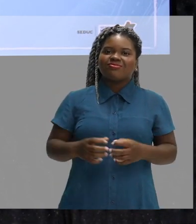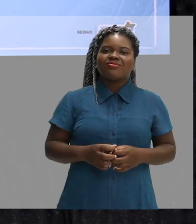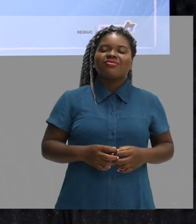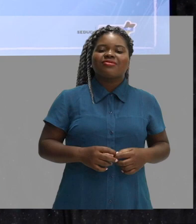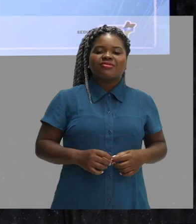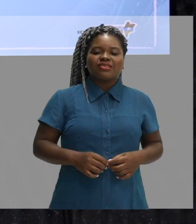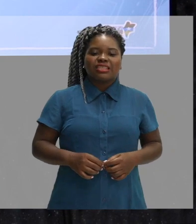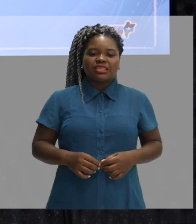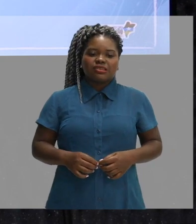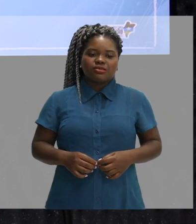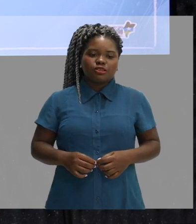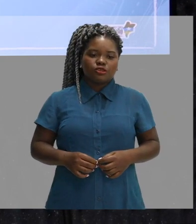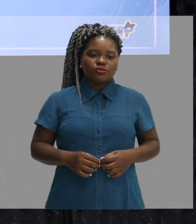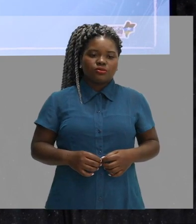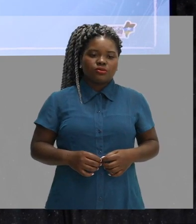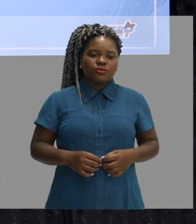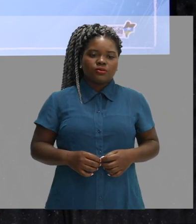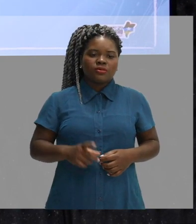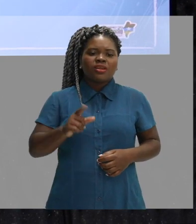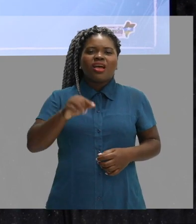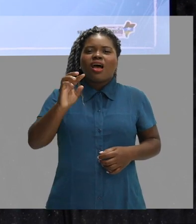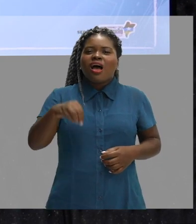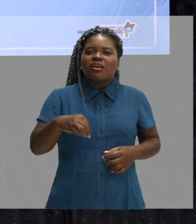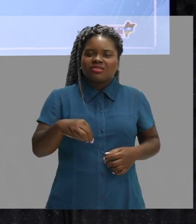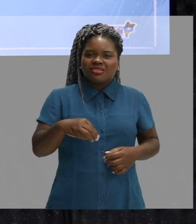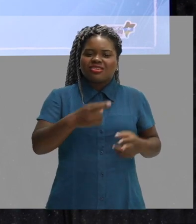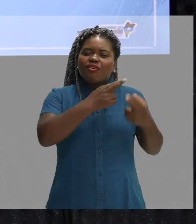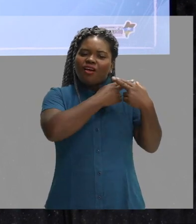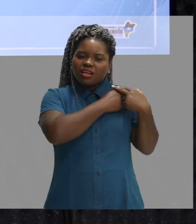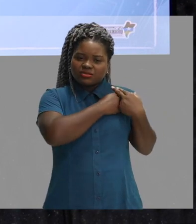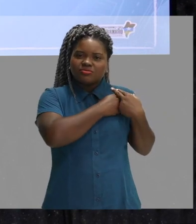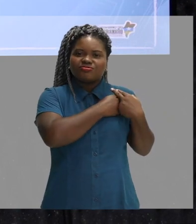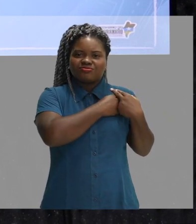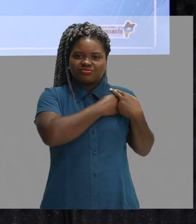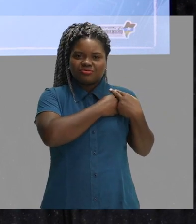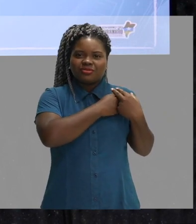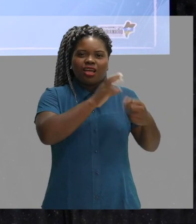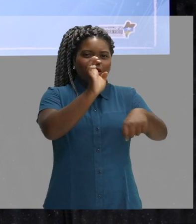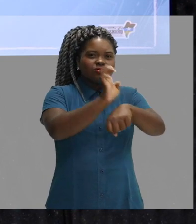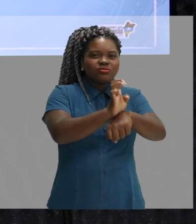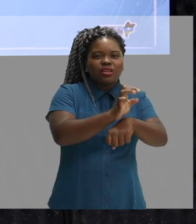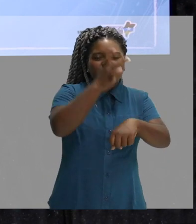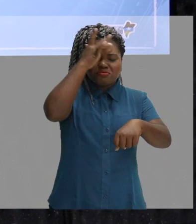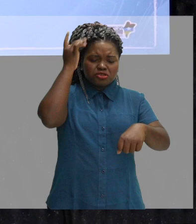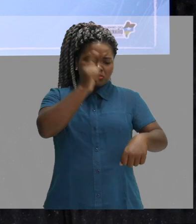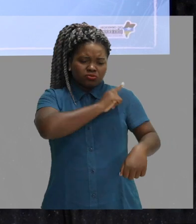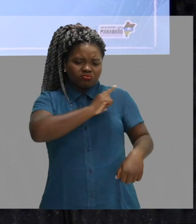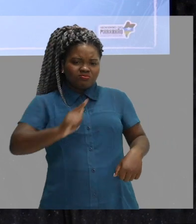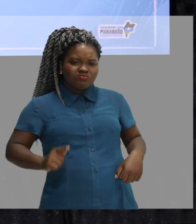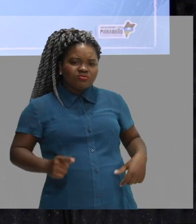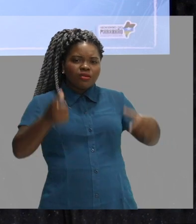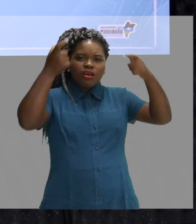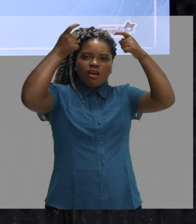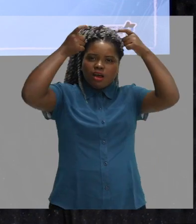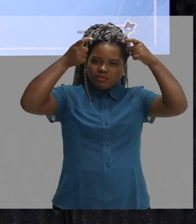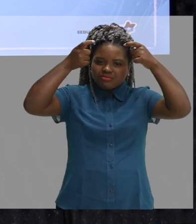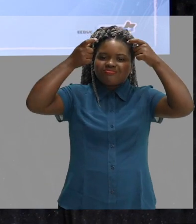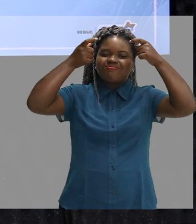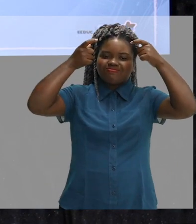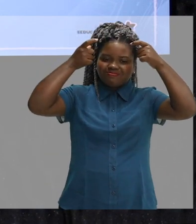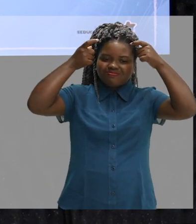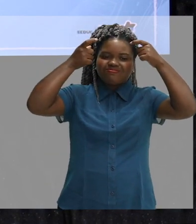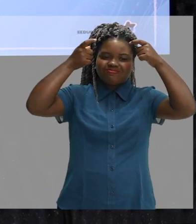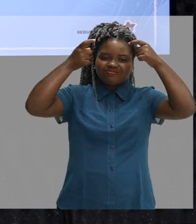de natureza. A quem pertence a soberania? Ao Estado, ao governante, ao rei. E o